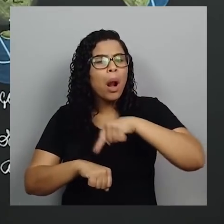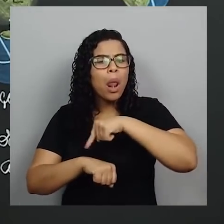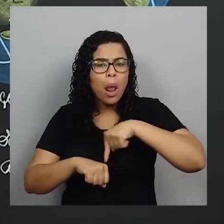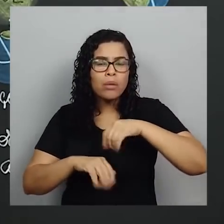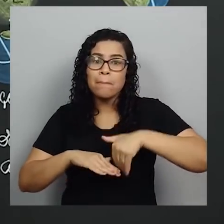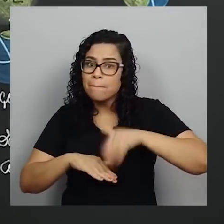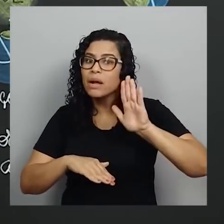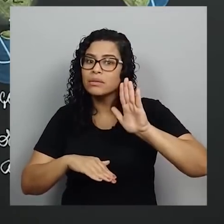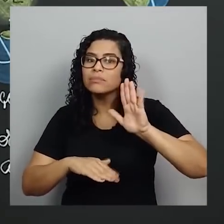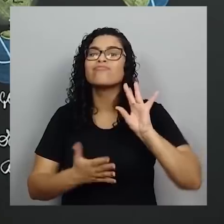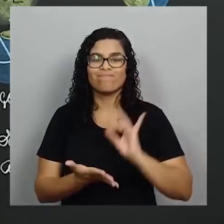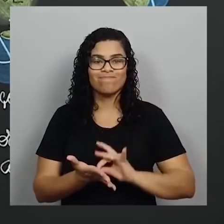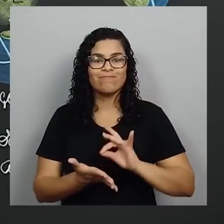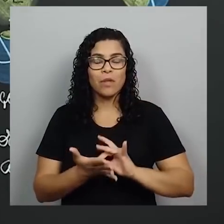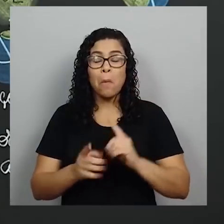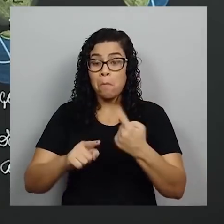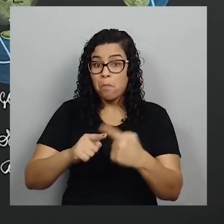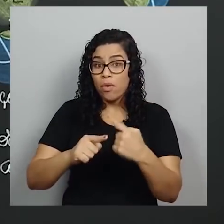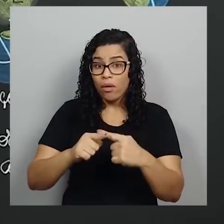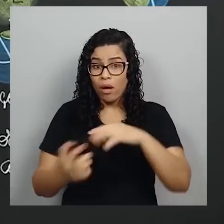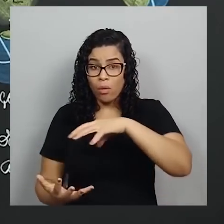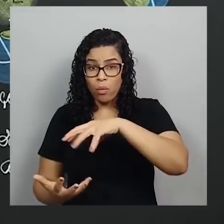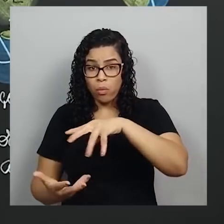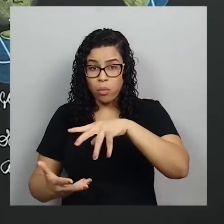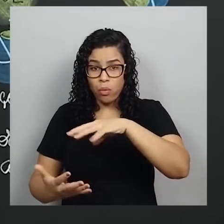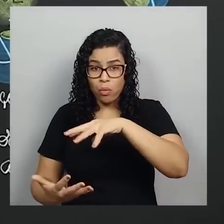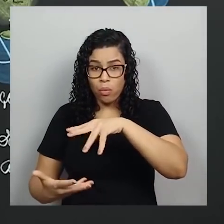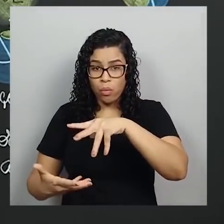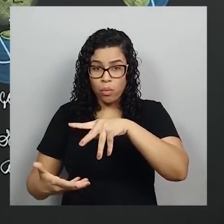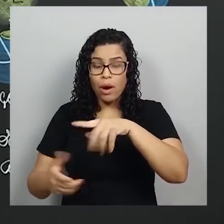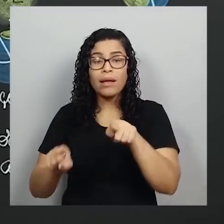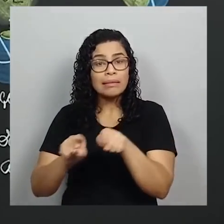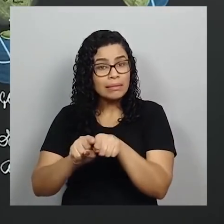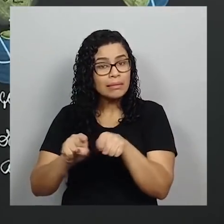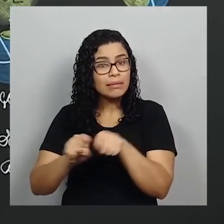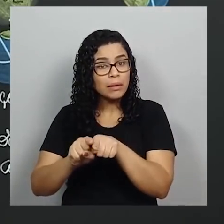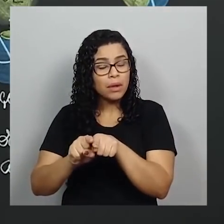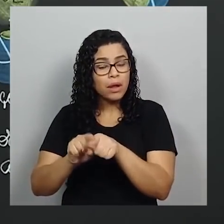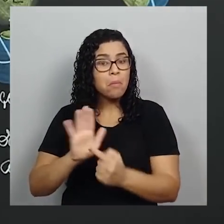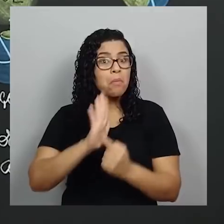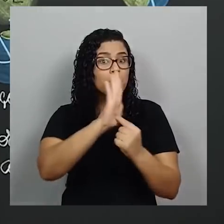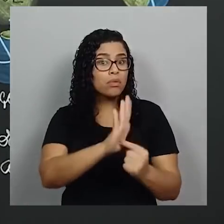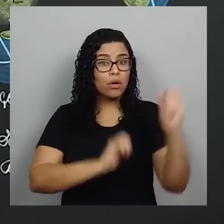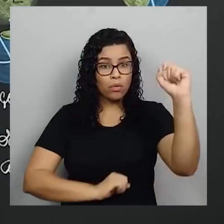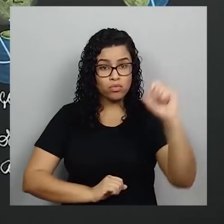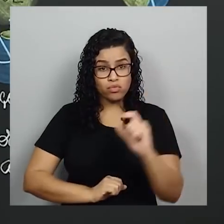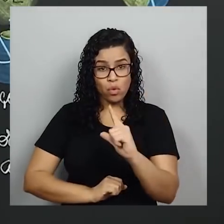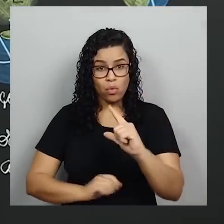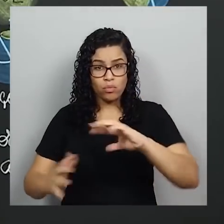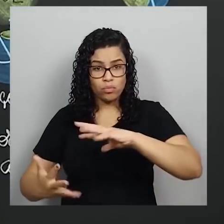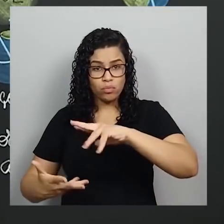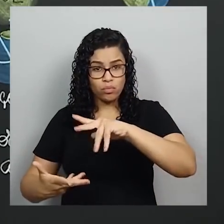Fato, verdade, justamente pela inclinação e a duração da exposição ao Sol devido a